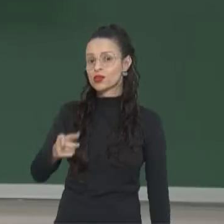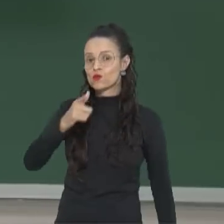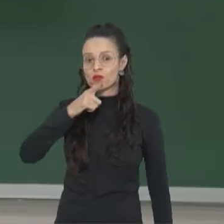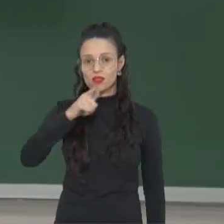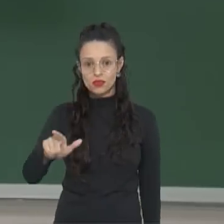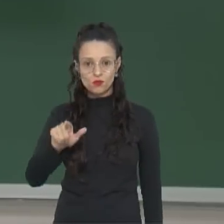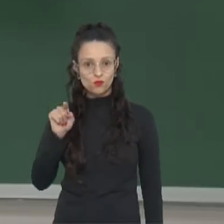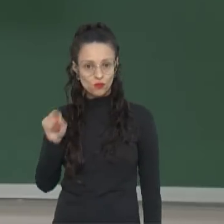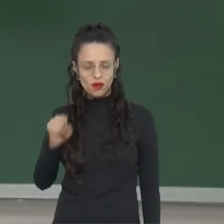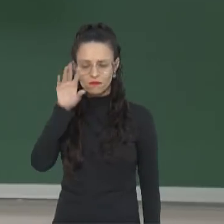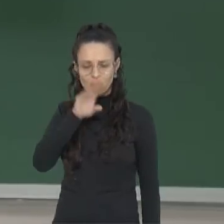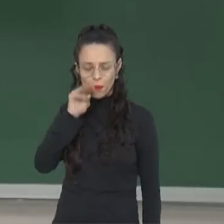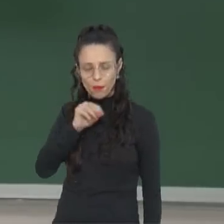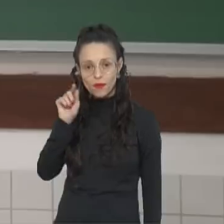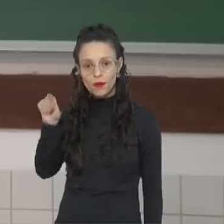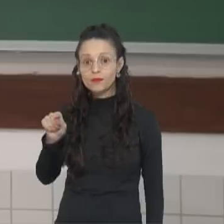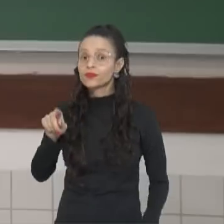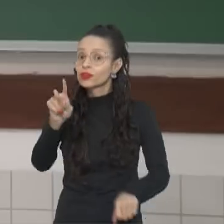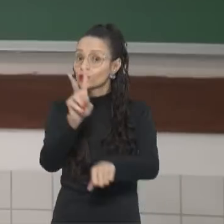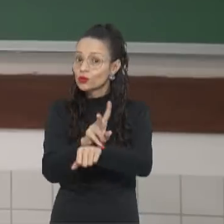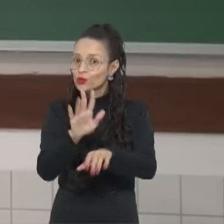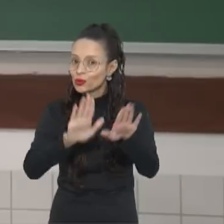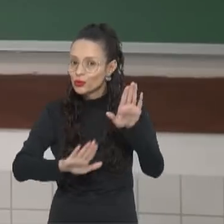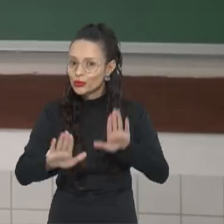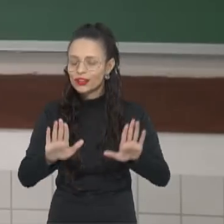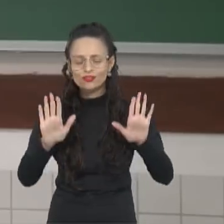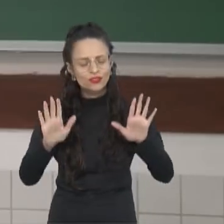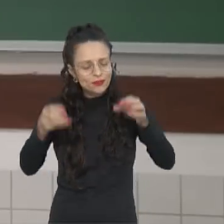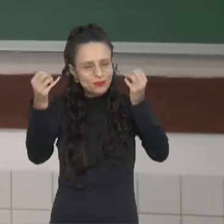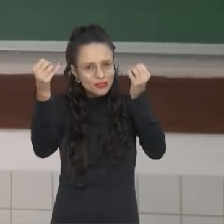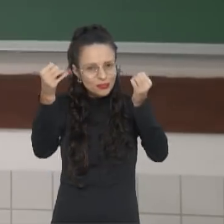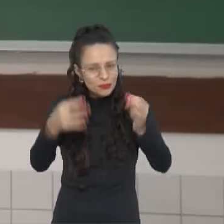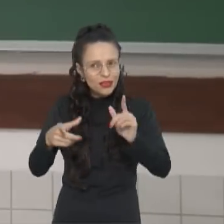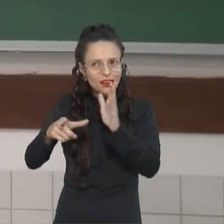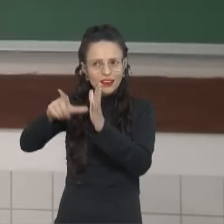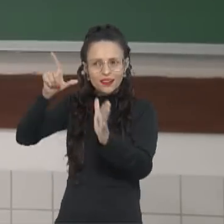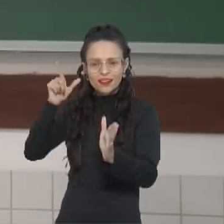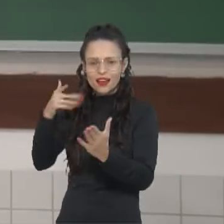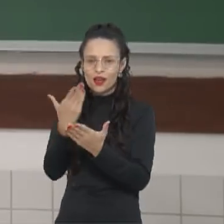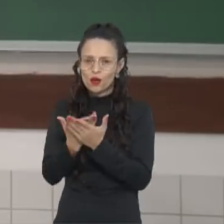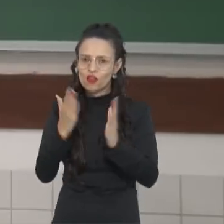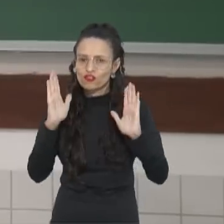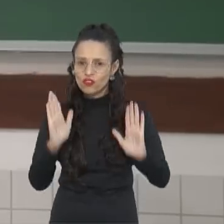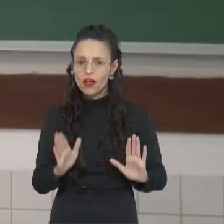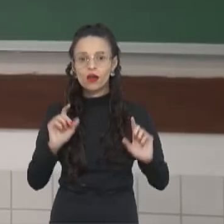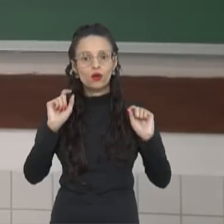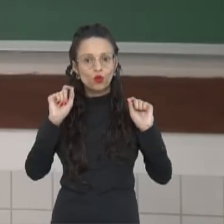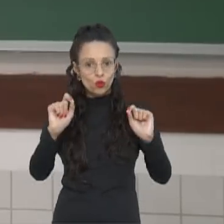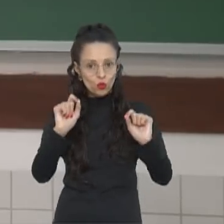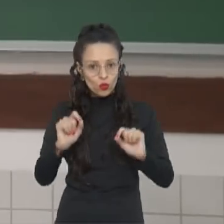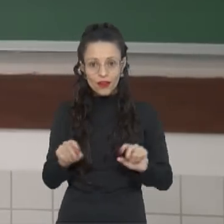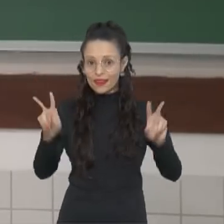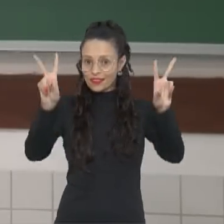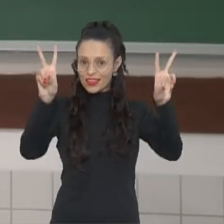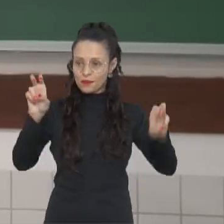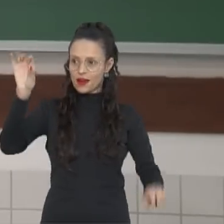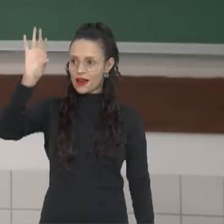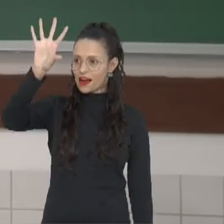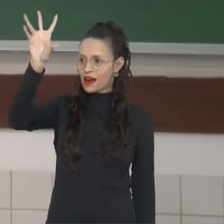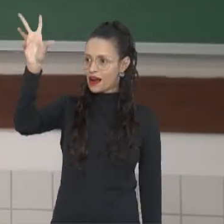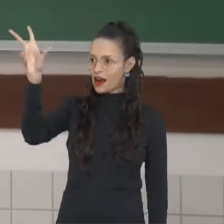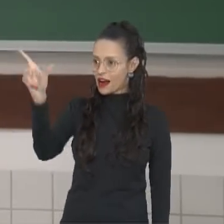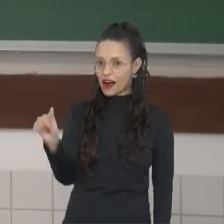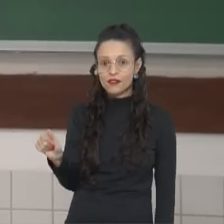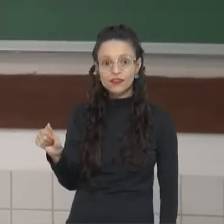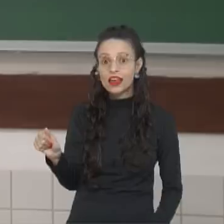na África. Então, cuidado, e a gente já falou disso em outras aulas, você já viu falar disso muito. Quando nós falamos em África, a gente